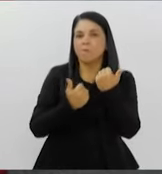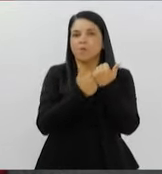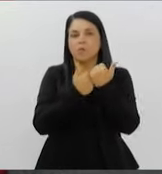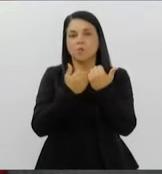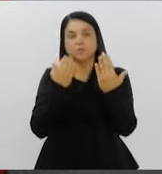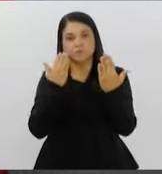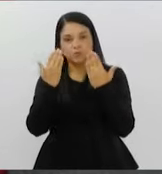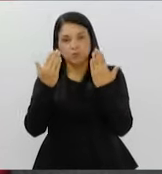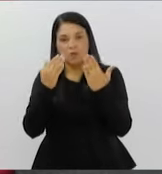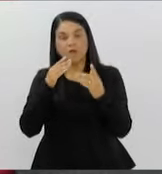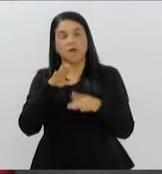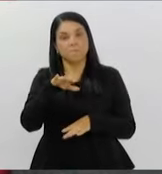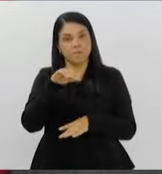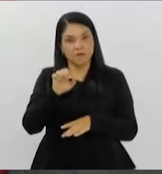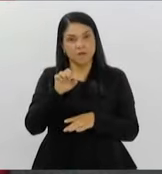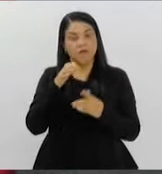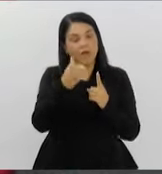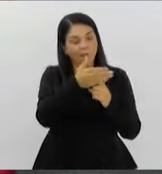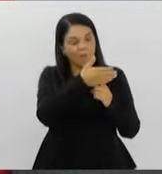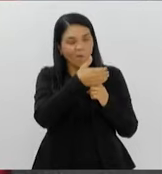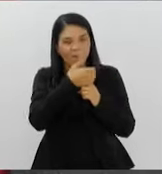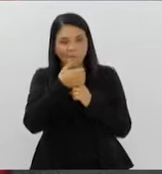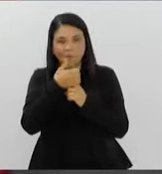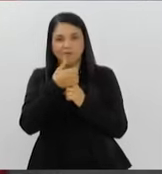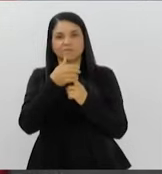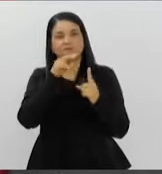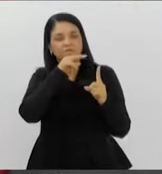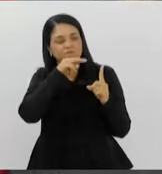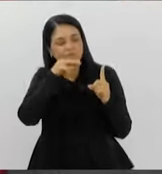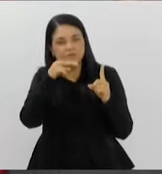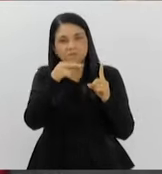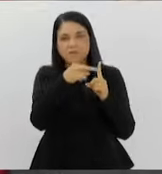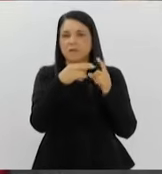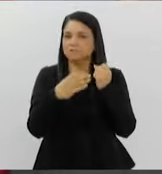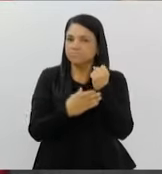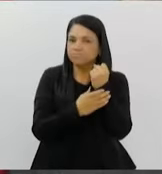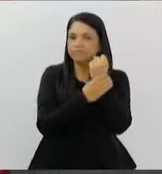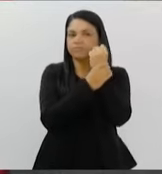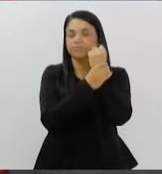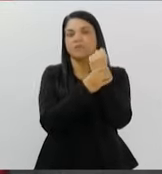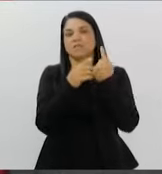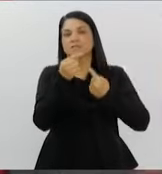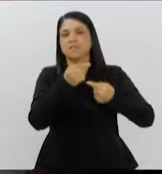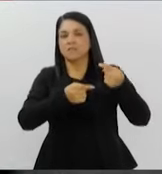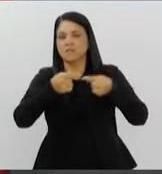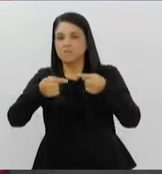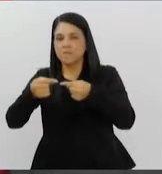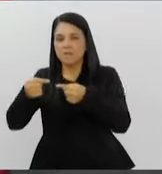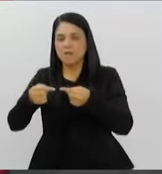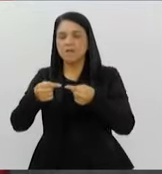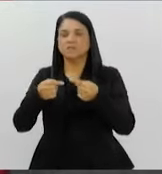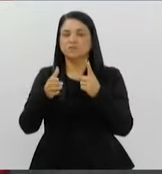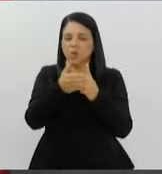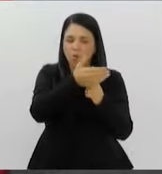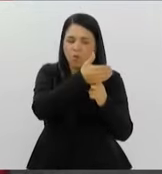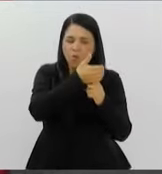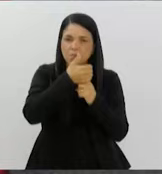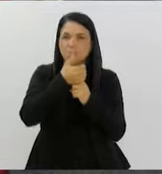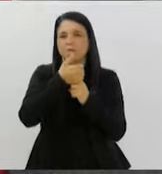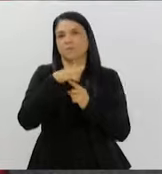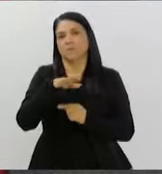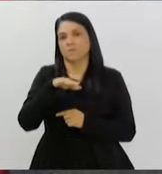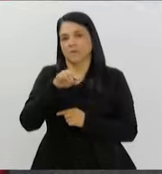às mães, esse acolhimento, garantir a visibilidade, fomentar o debate da necessidade do acolhimento dessas